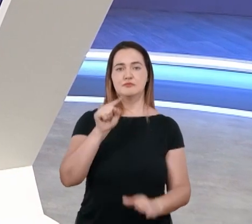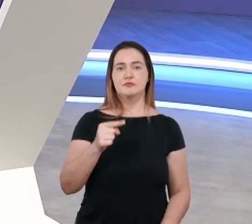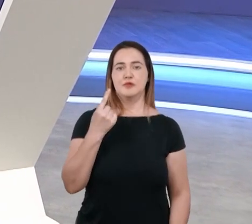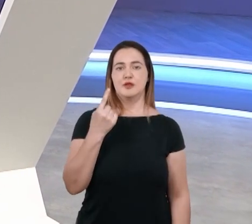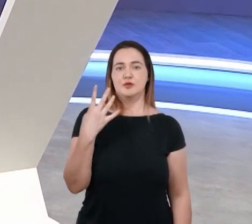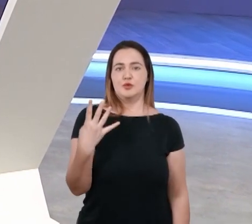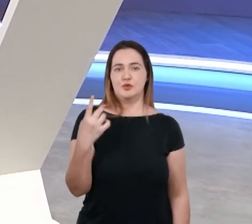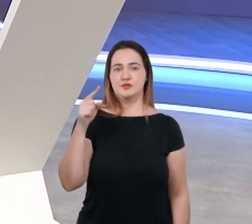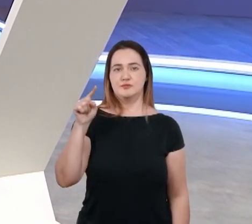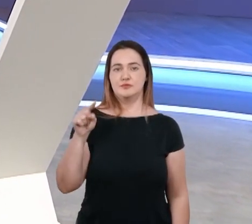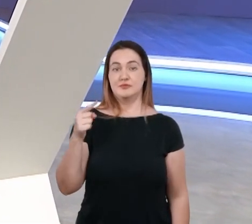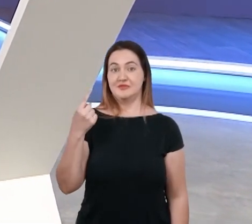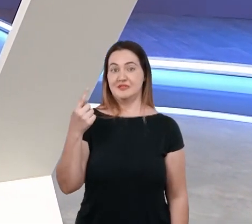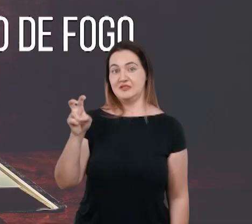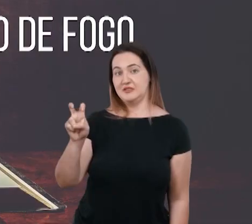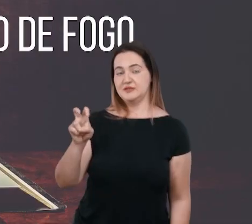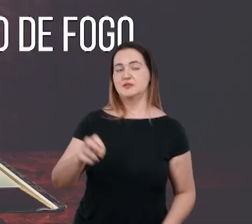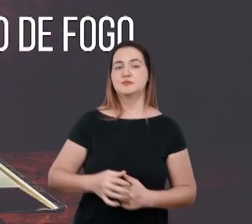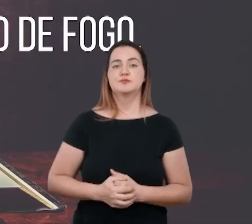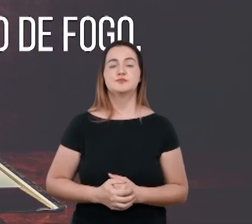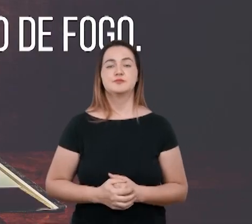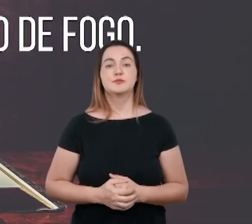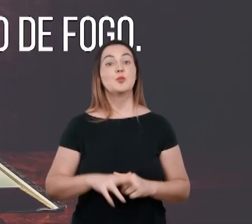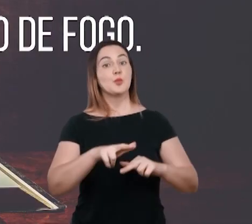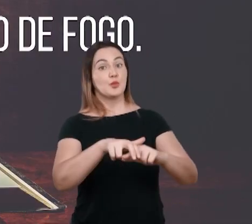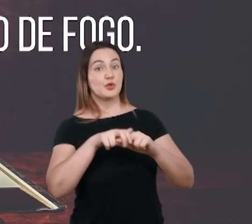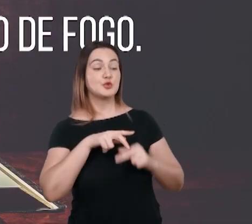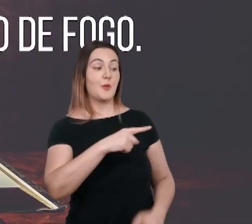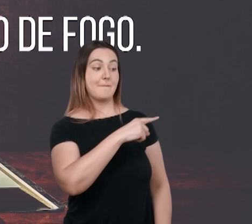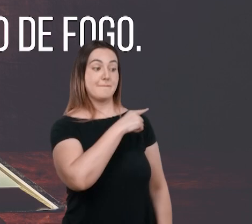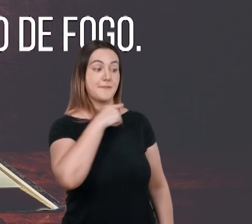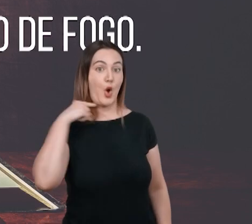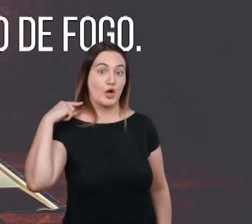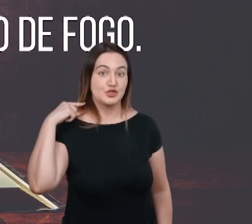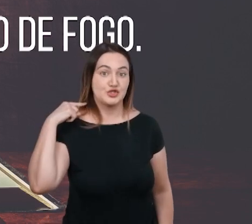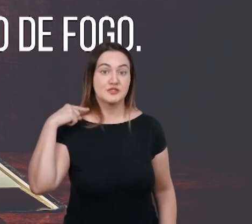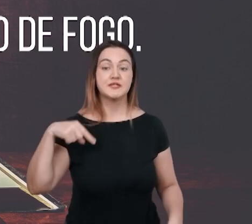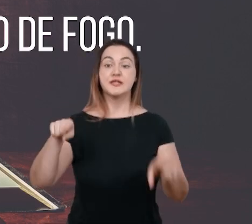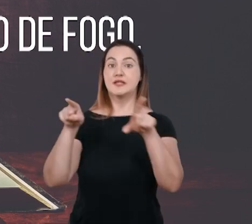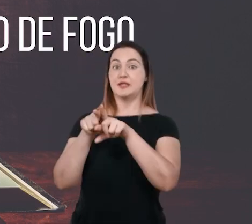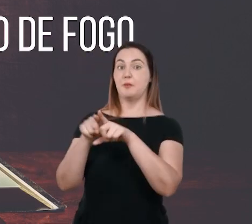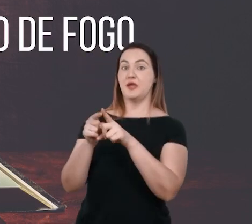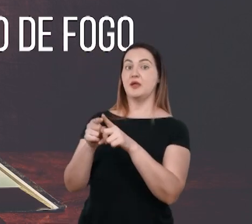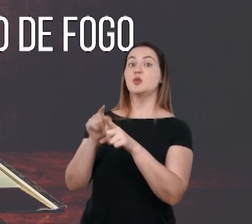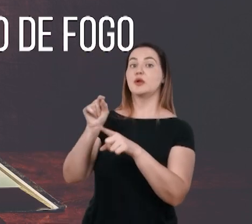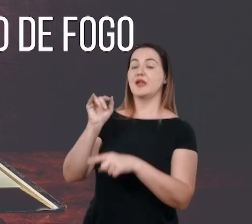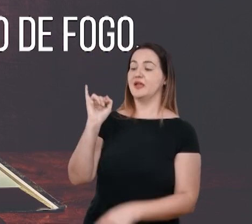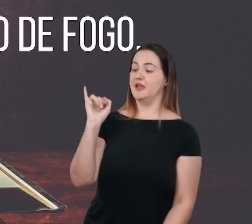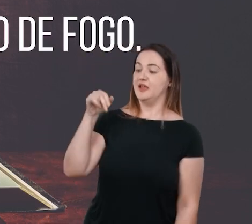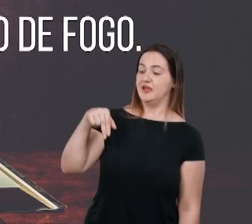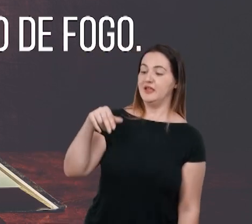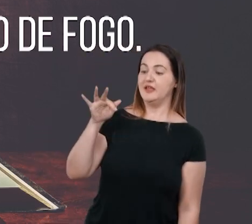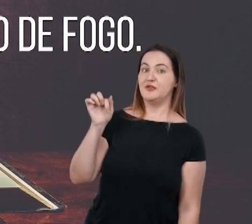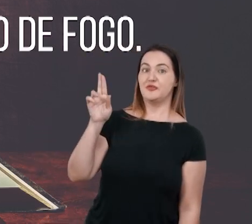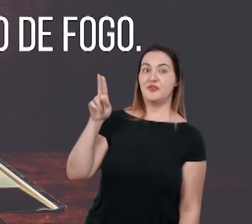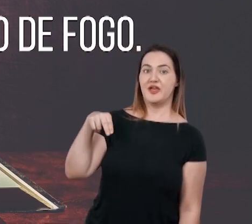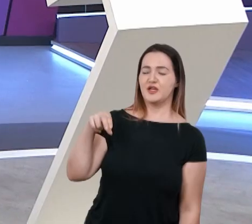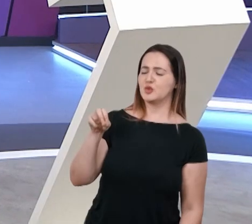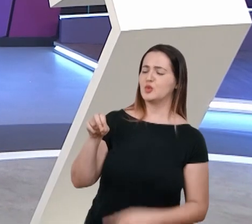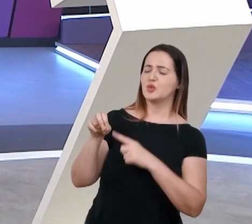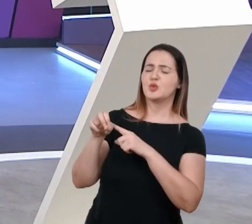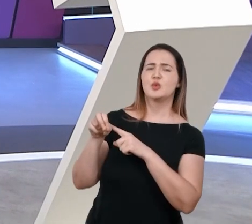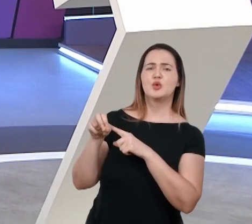20, 14 e 15. Diz assim, olha. Então a morte e o inferno foram lançados no lago de